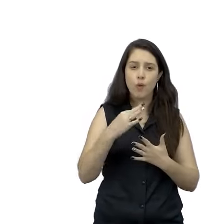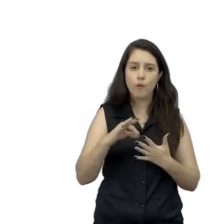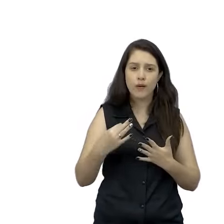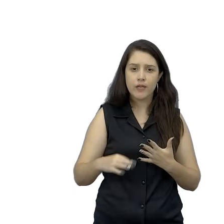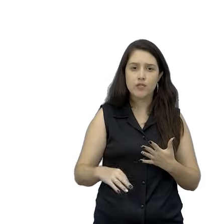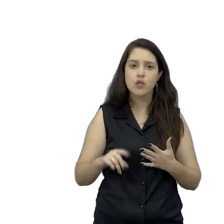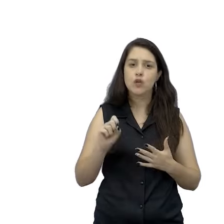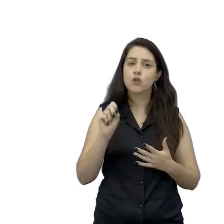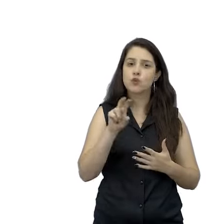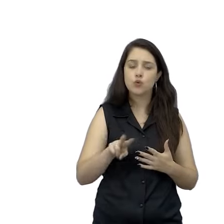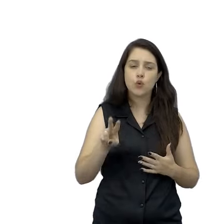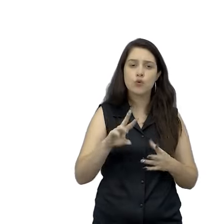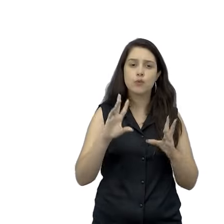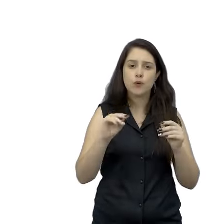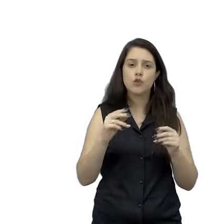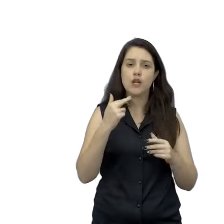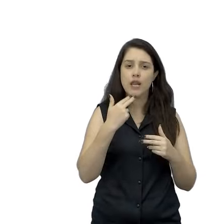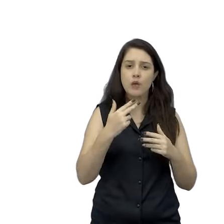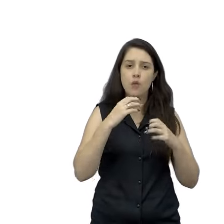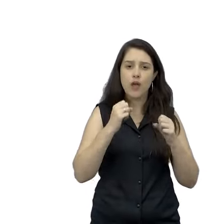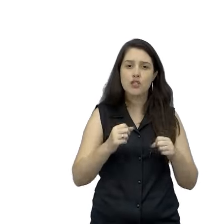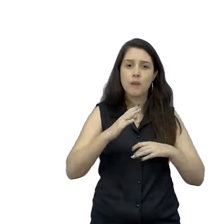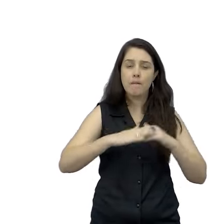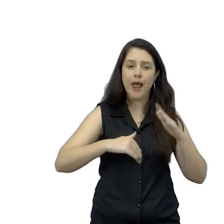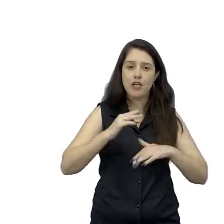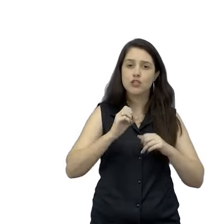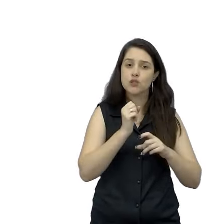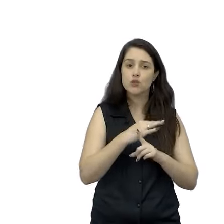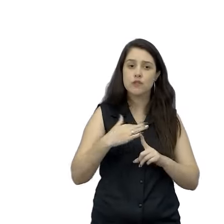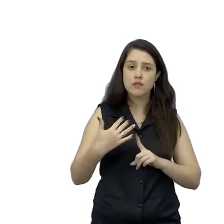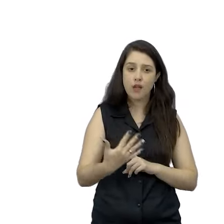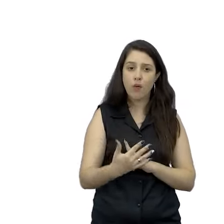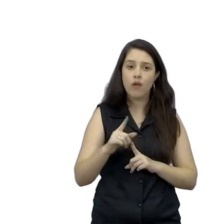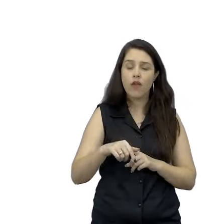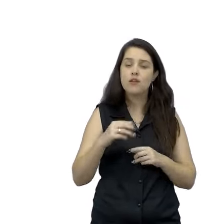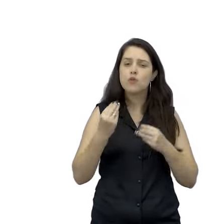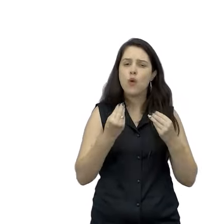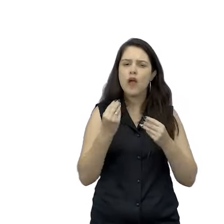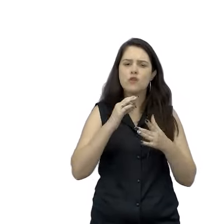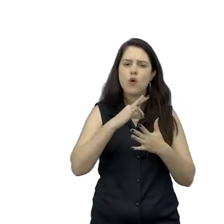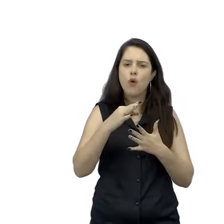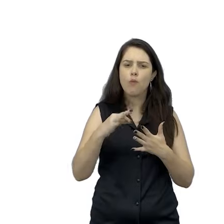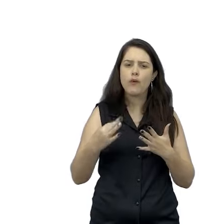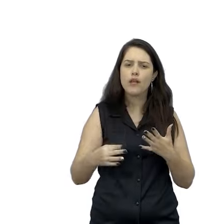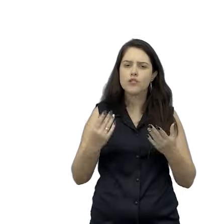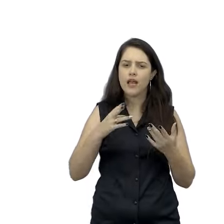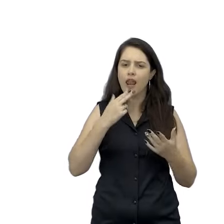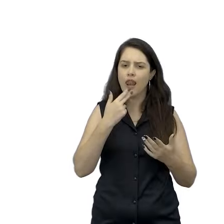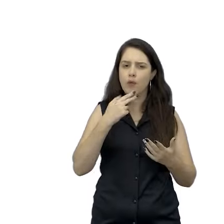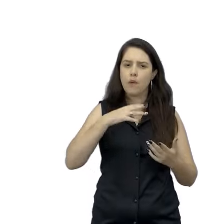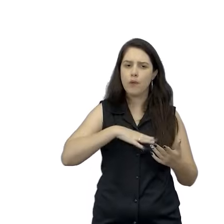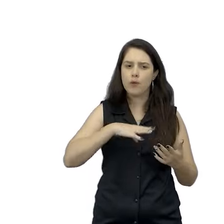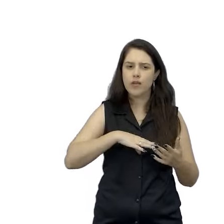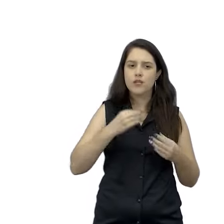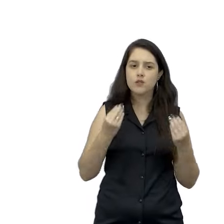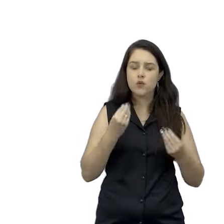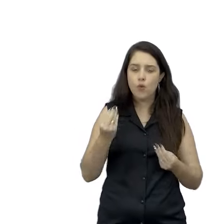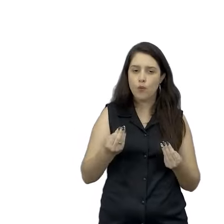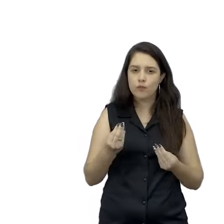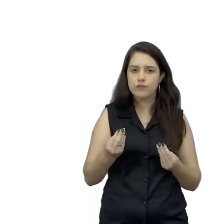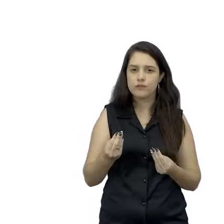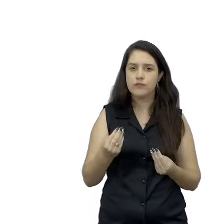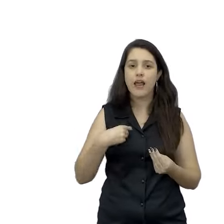vocês podem ver, a linguagem ela é vista como uma prática social. E quais são os eixos da língua portuguesa? Então, a gente tem aqui no nosso slide,